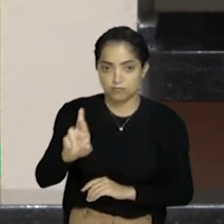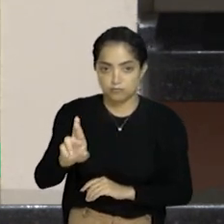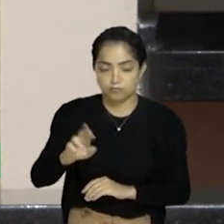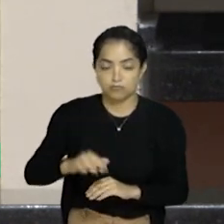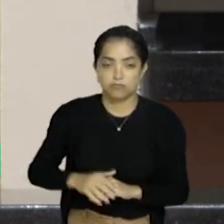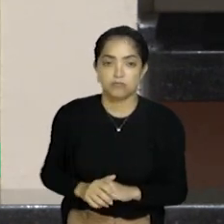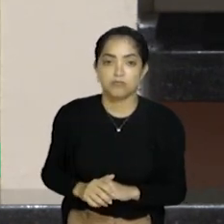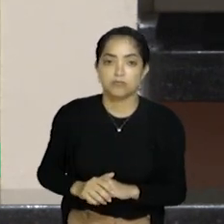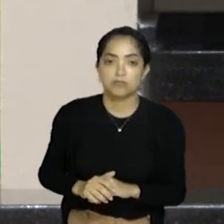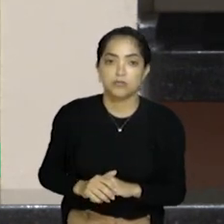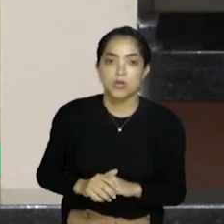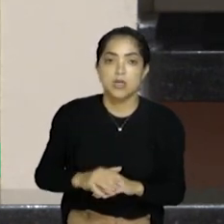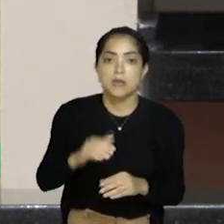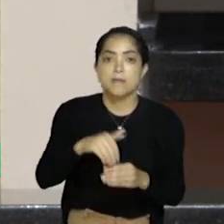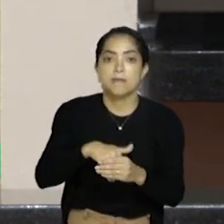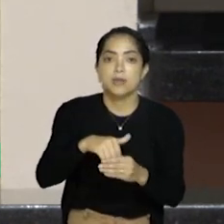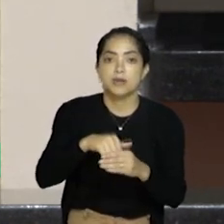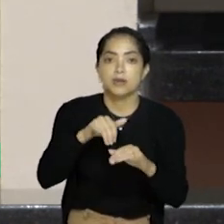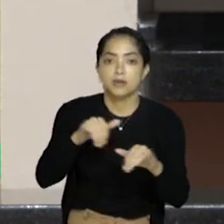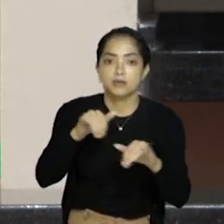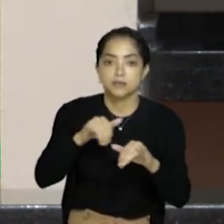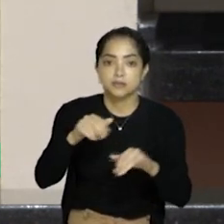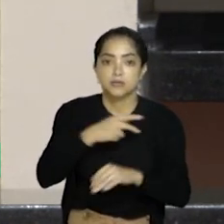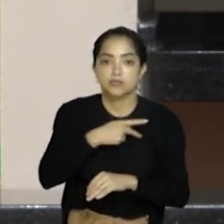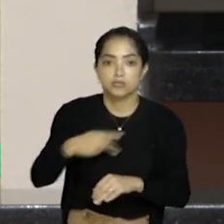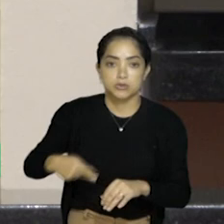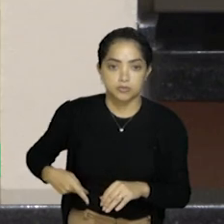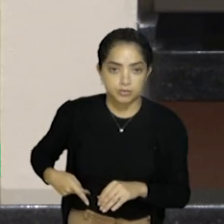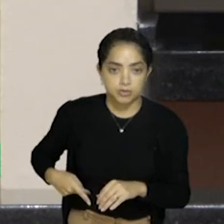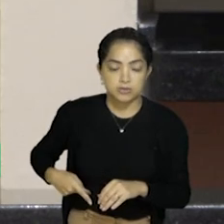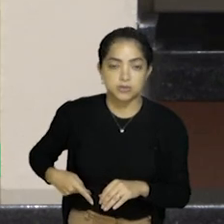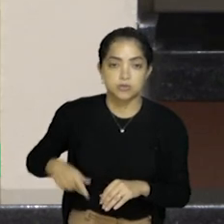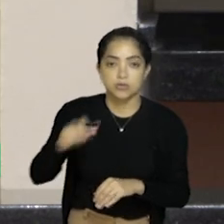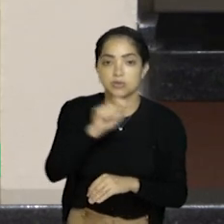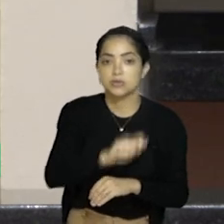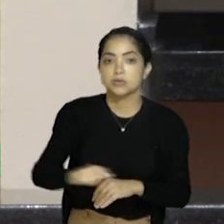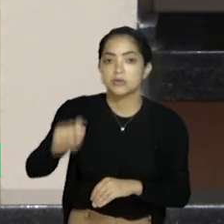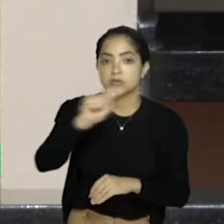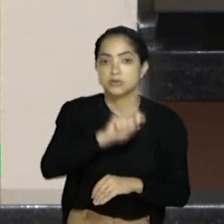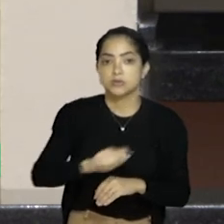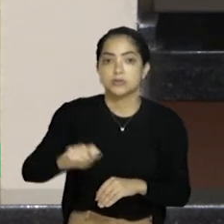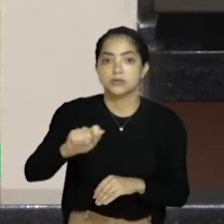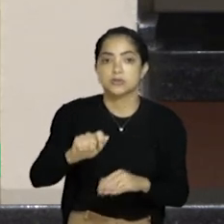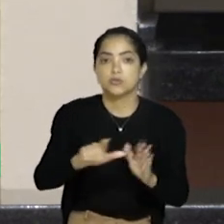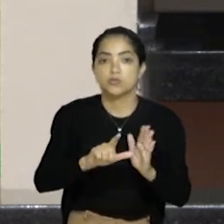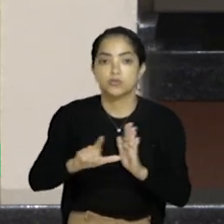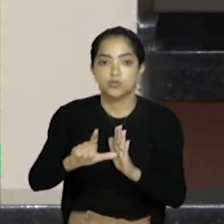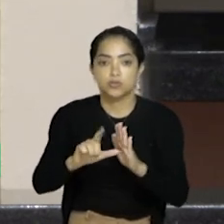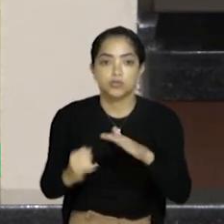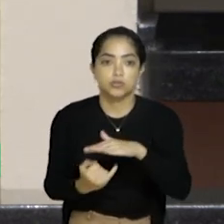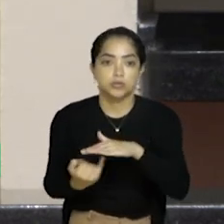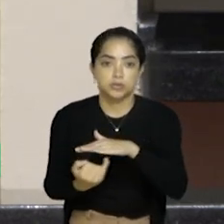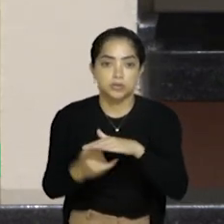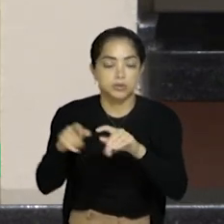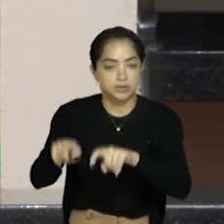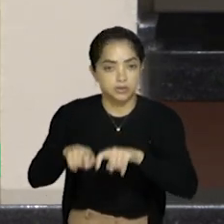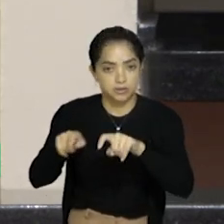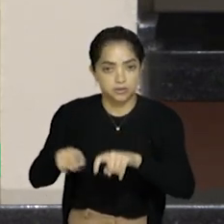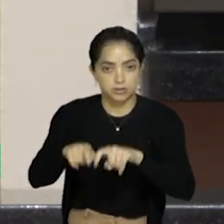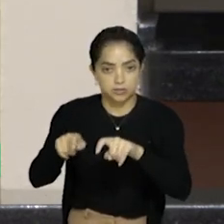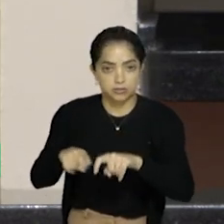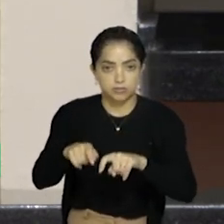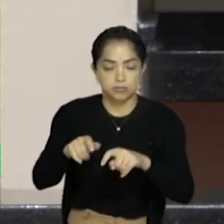pela eleição ao cargo de presidente da associação comercial industrial e agrícola de